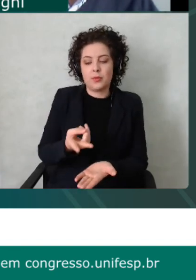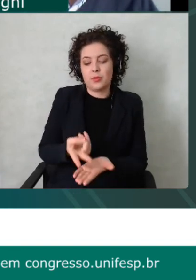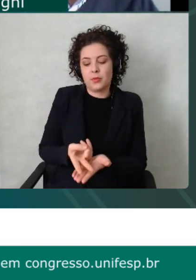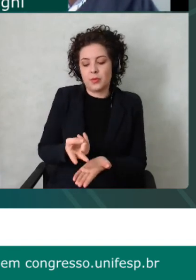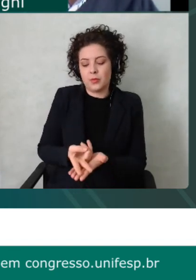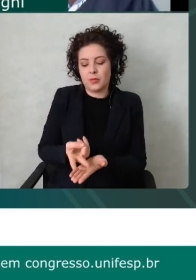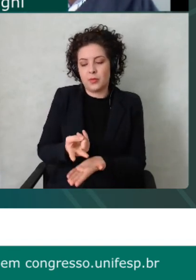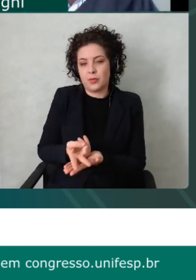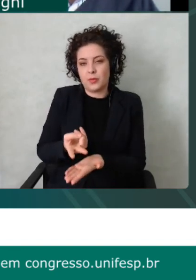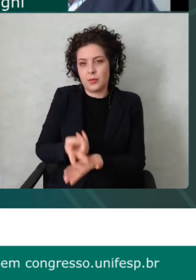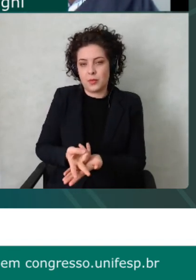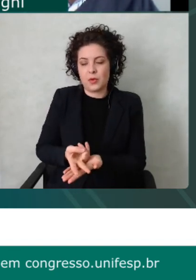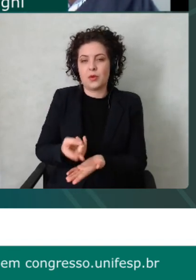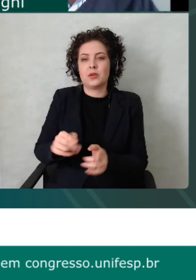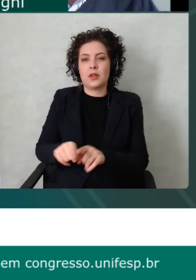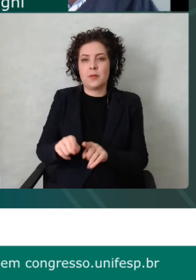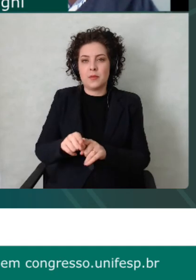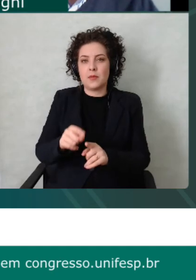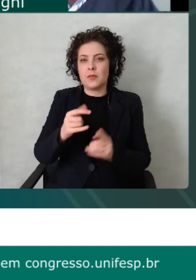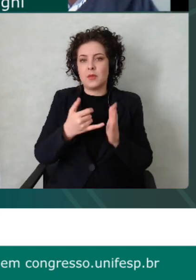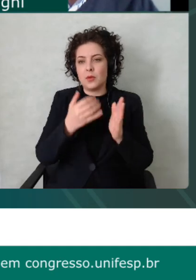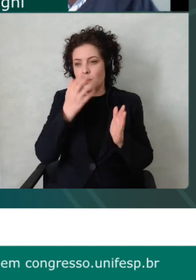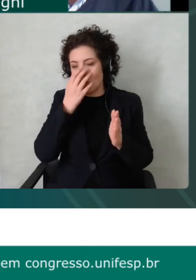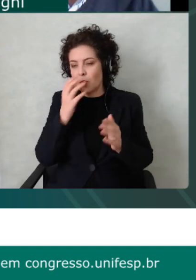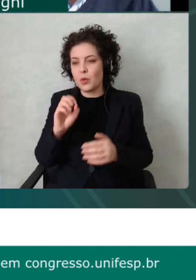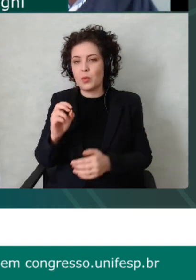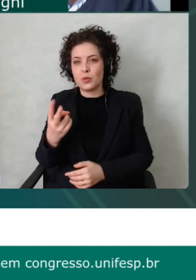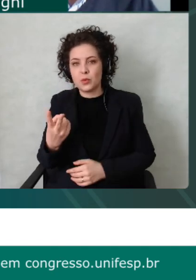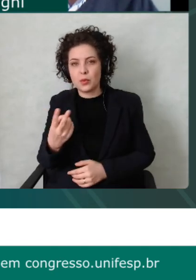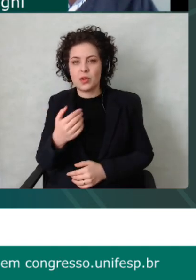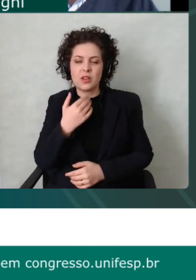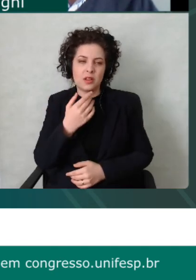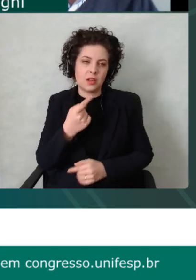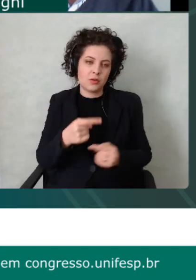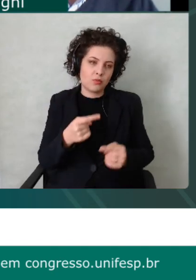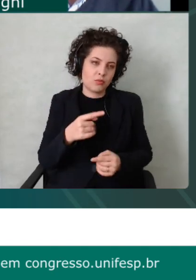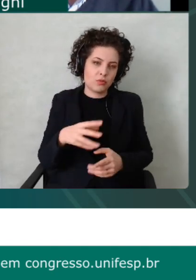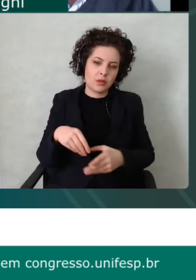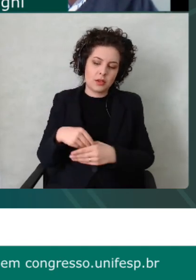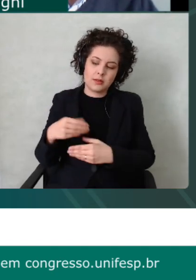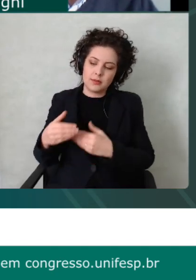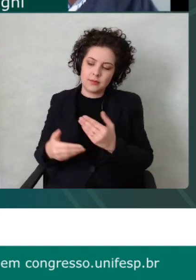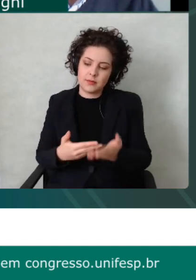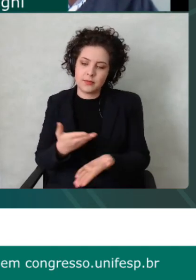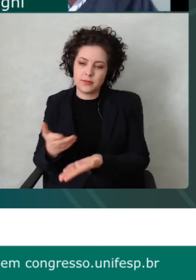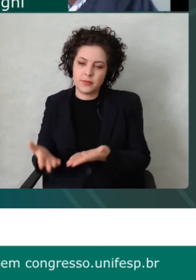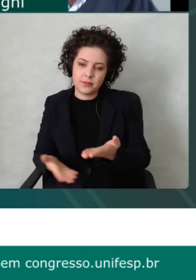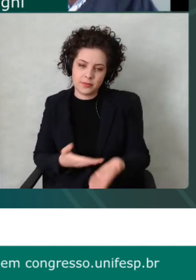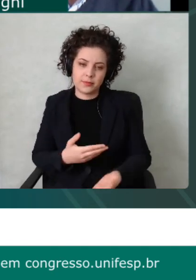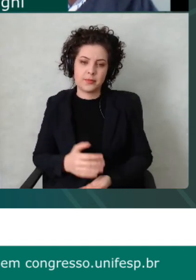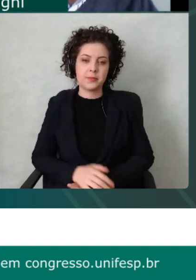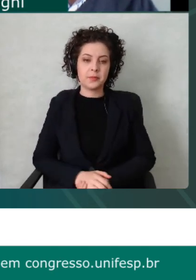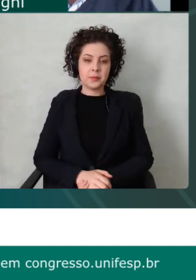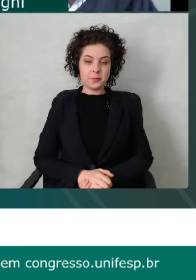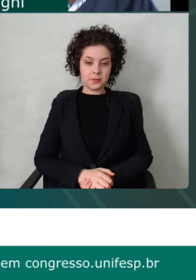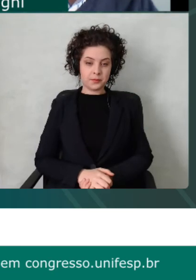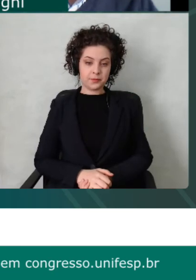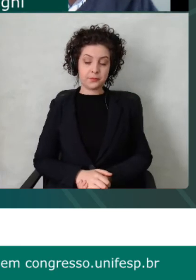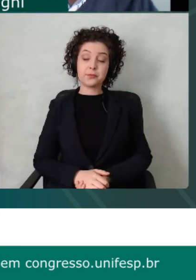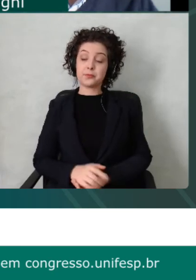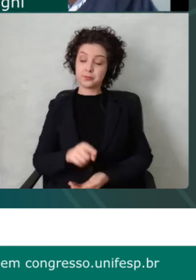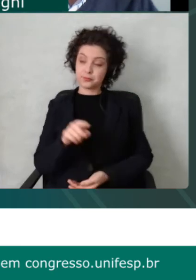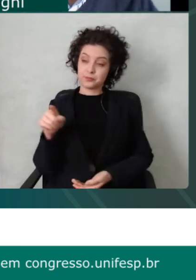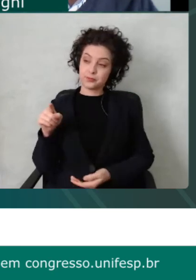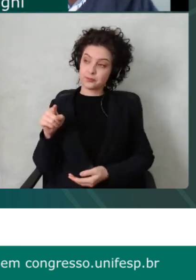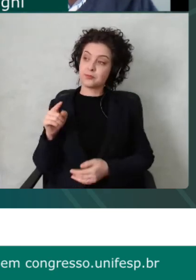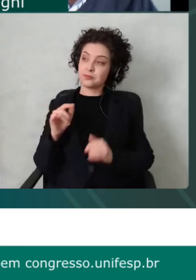respirador, o oxigênio, esse ninguém discute dentro do caminho do tratamento dos pacientes. E eu queria que vocês falassem, eu sei a experiência muito